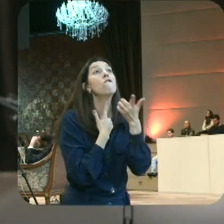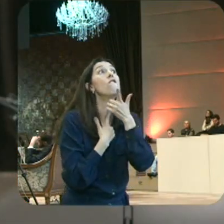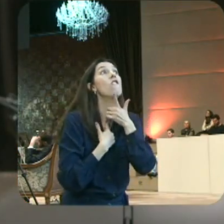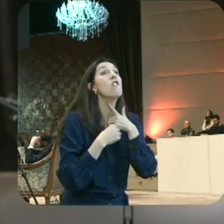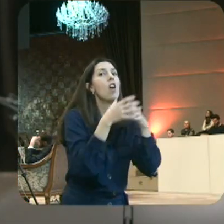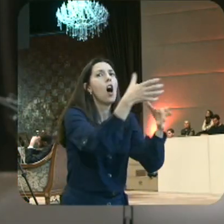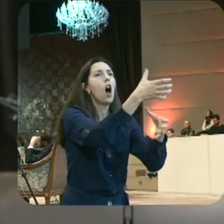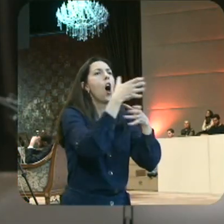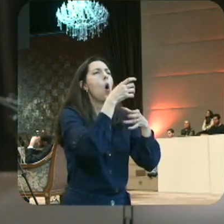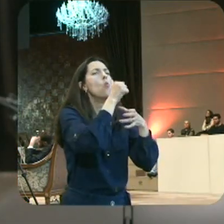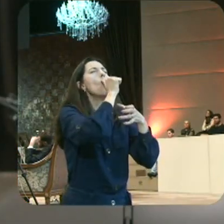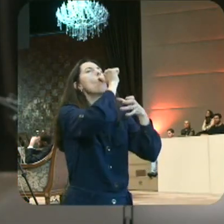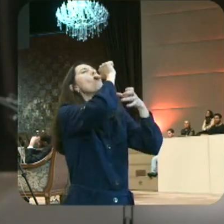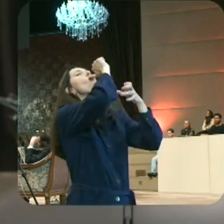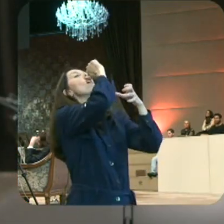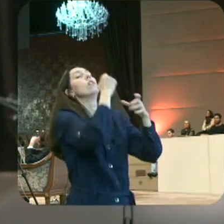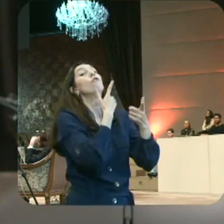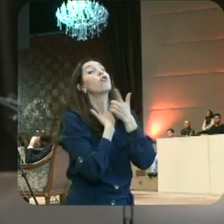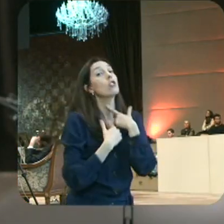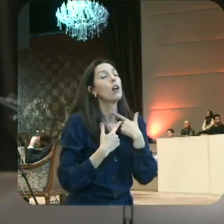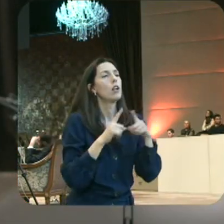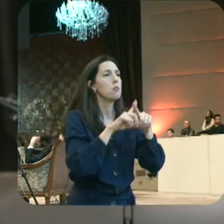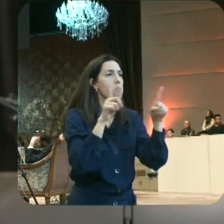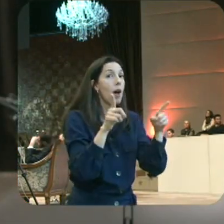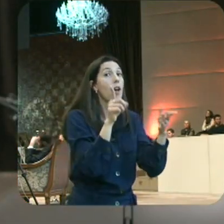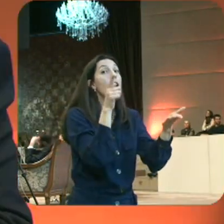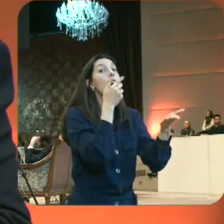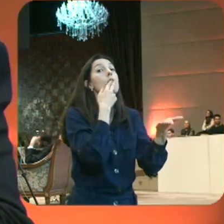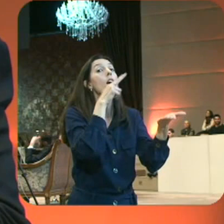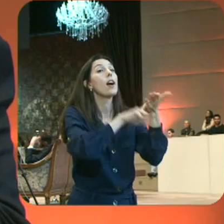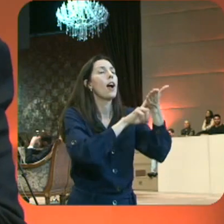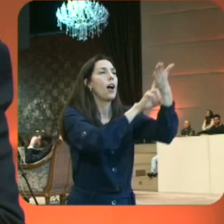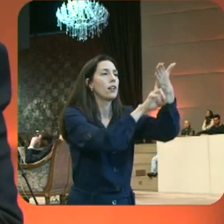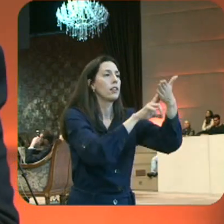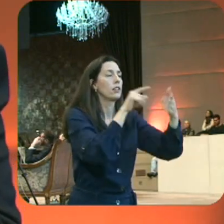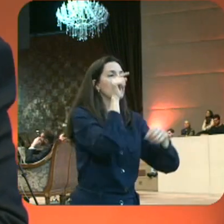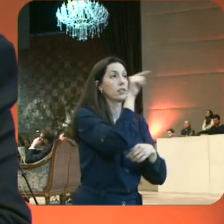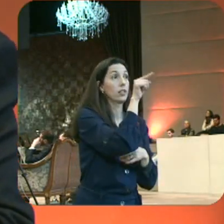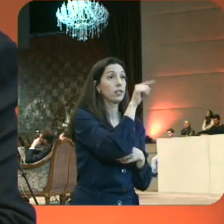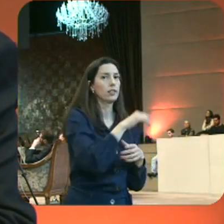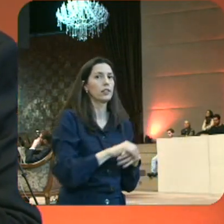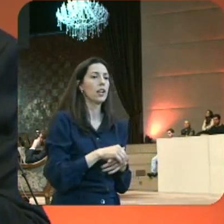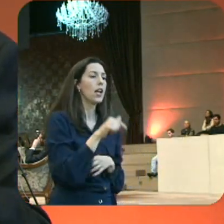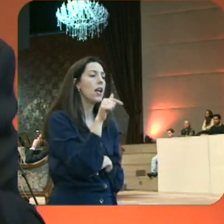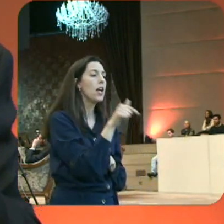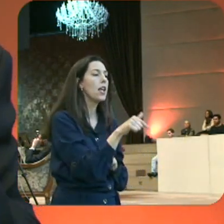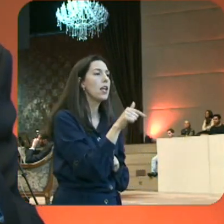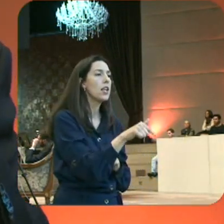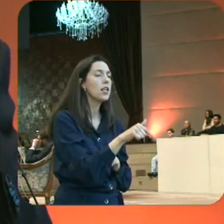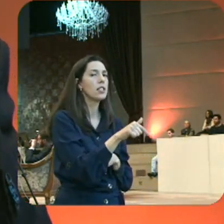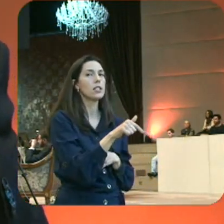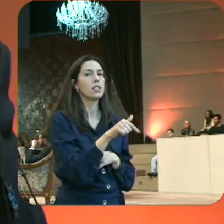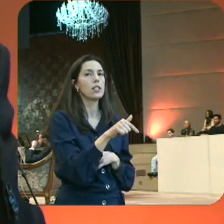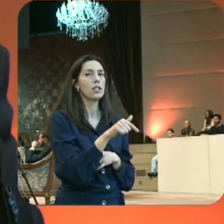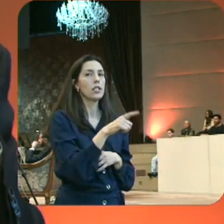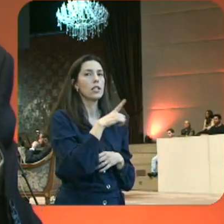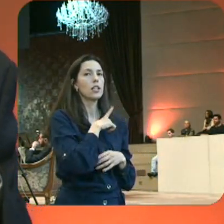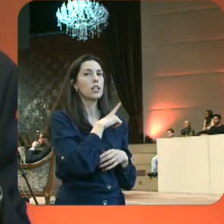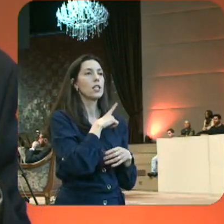que estava lá. E estava lá uma cartinha dizendo o seguinte: esse poço tem água